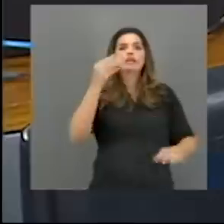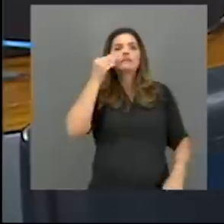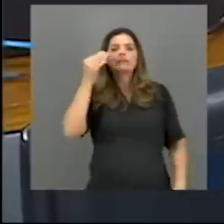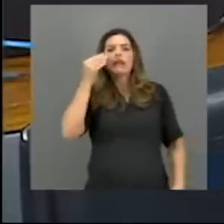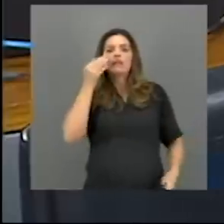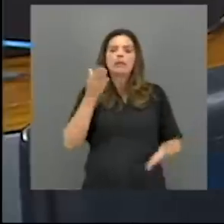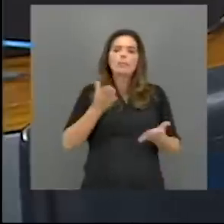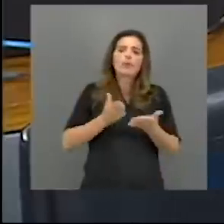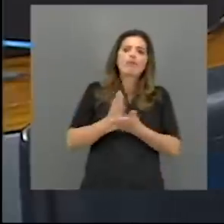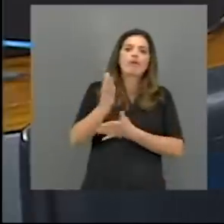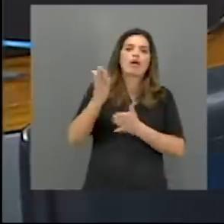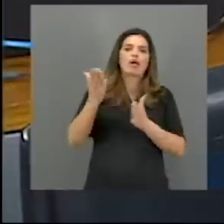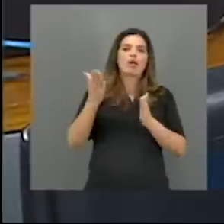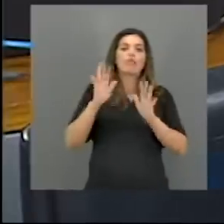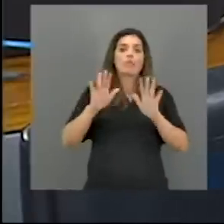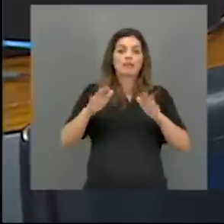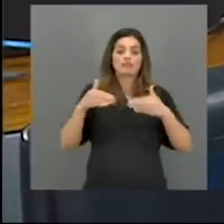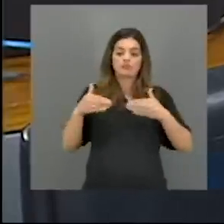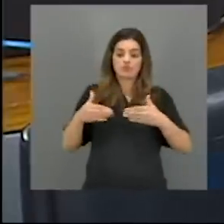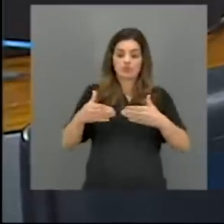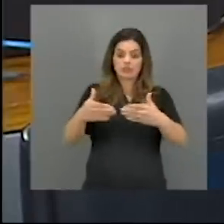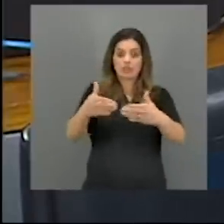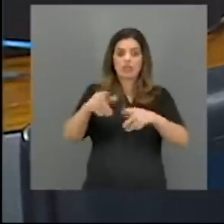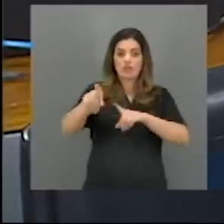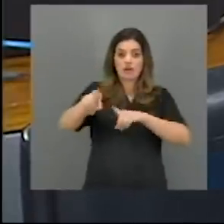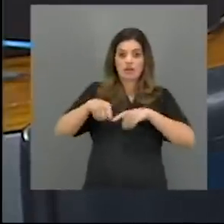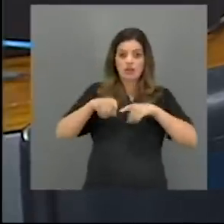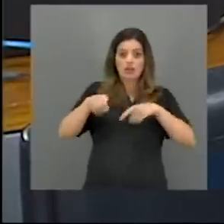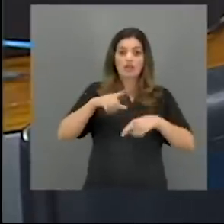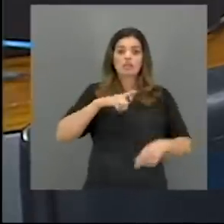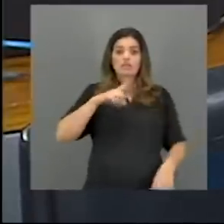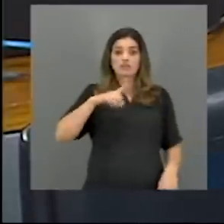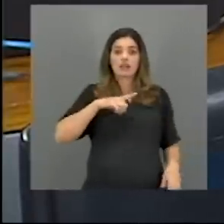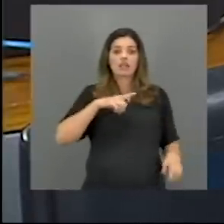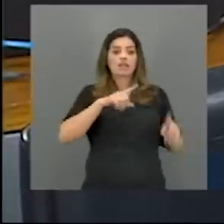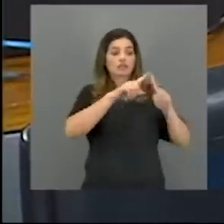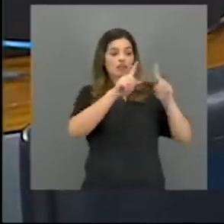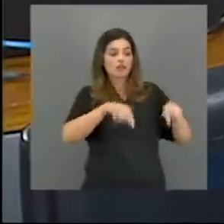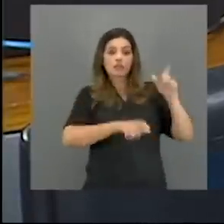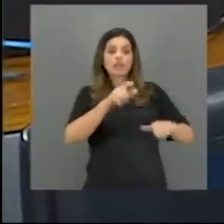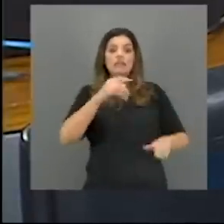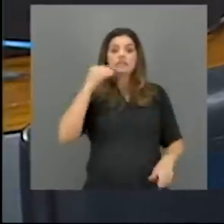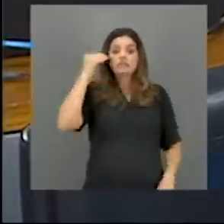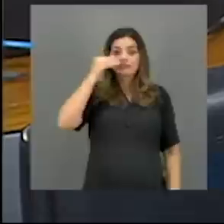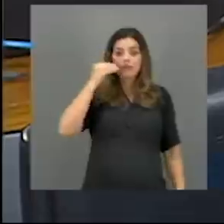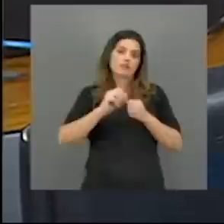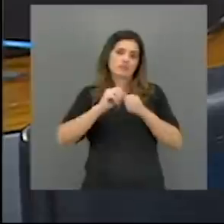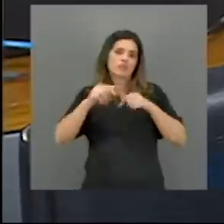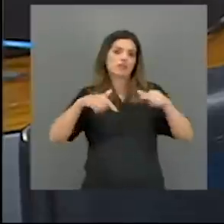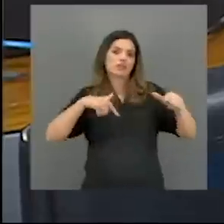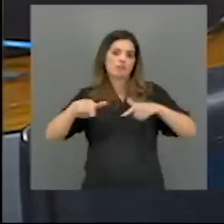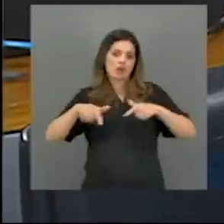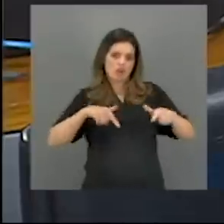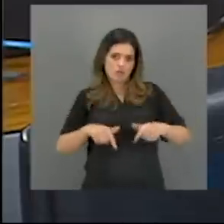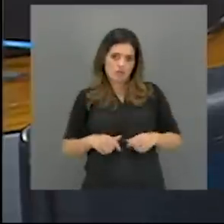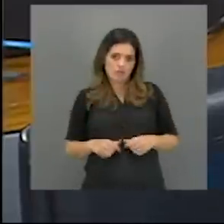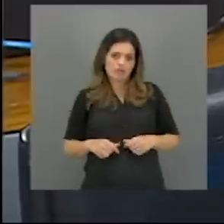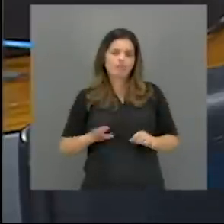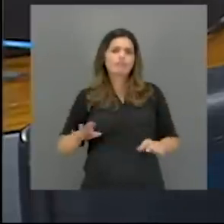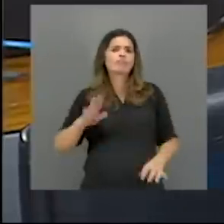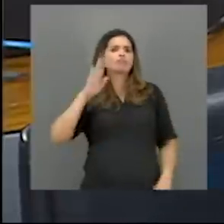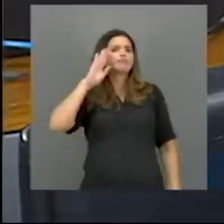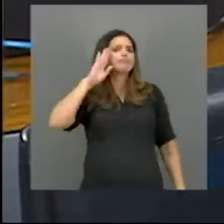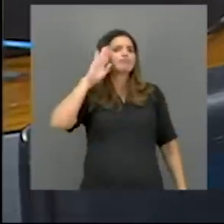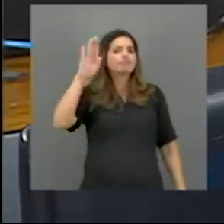regularizar. Quando o Ministério da Agricultura tem os melhores quadros e tem a experiência para realizar este trabalho. E